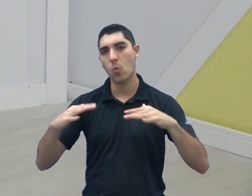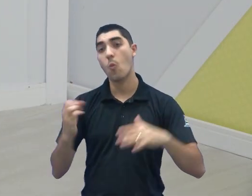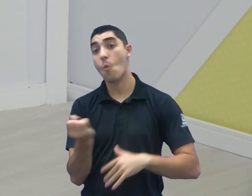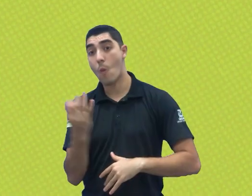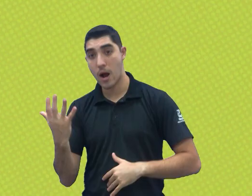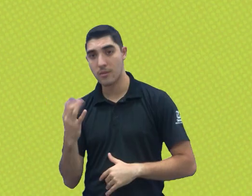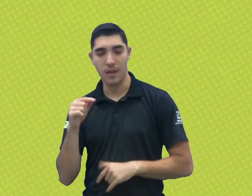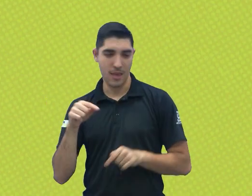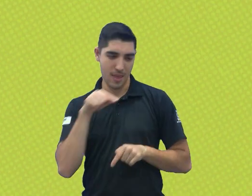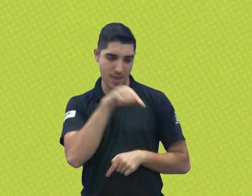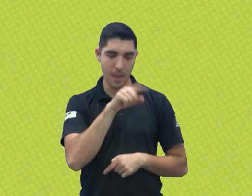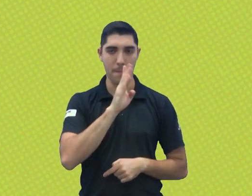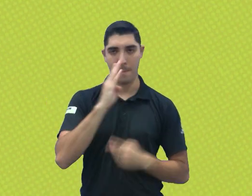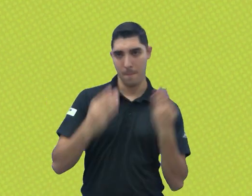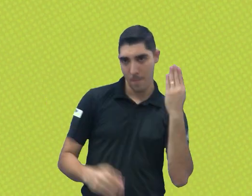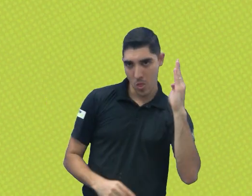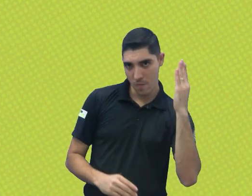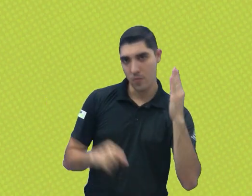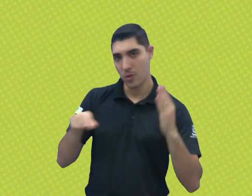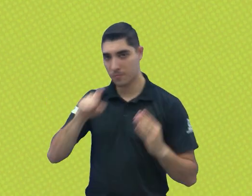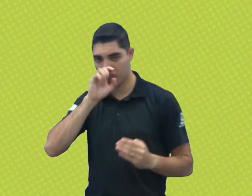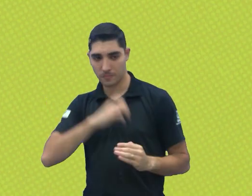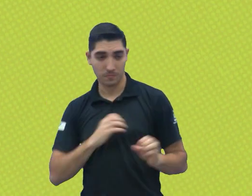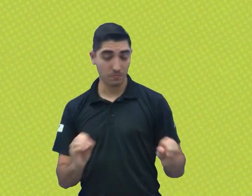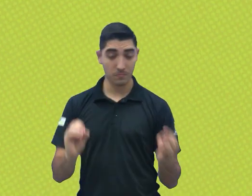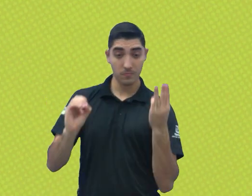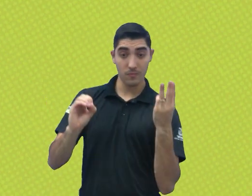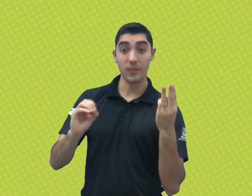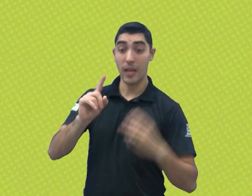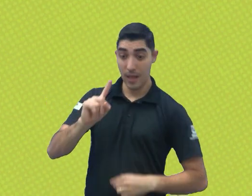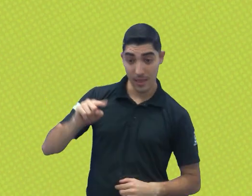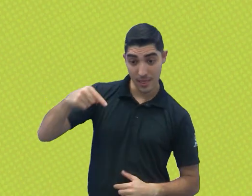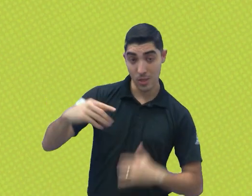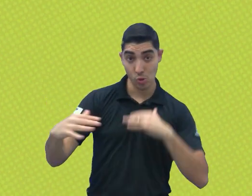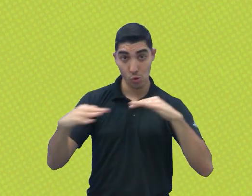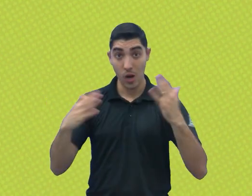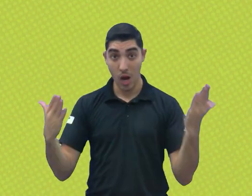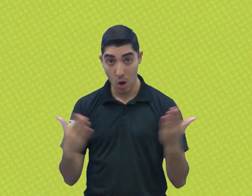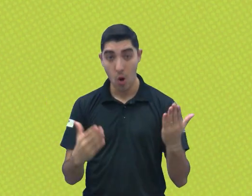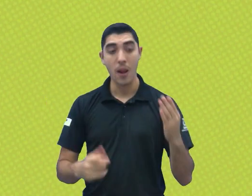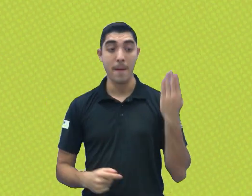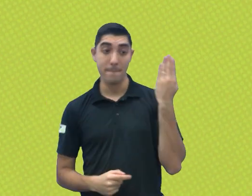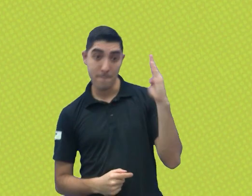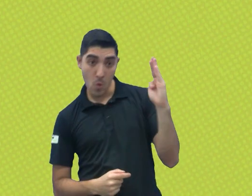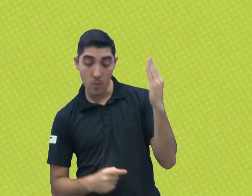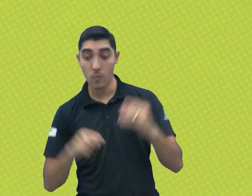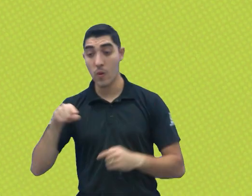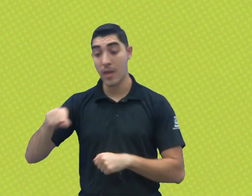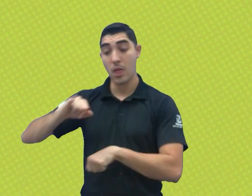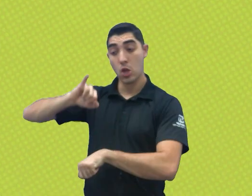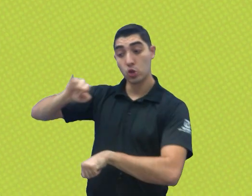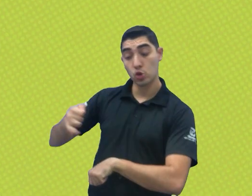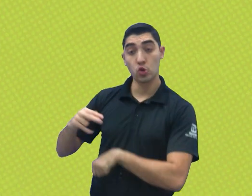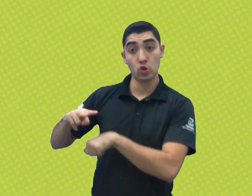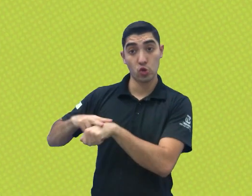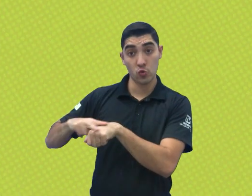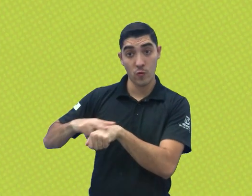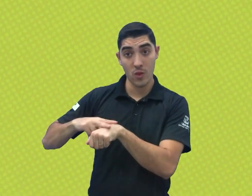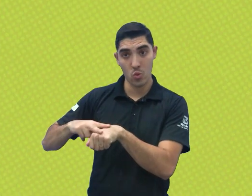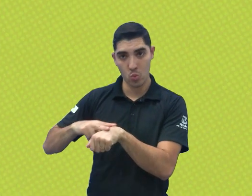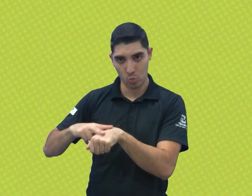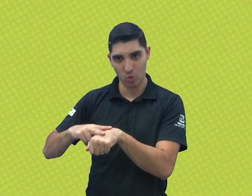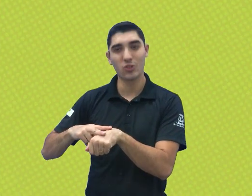3, São José 0, Botafogo enfrenta o Juventude de Caxias do Sul, que foi o adversário do São José na fase